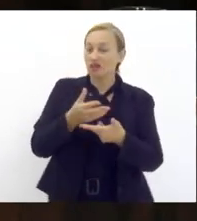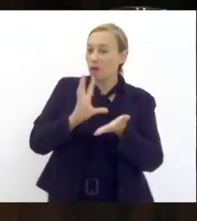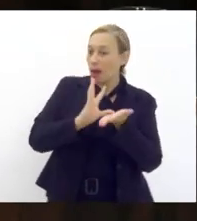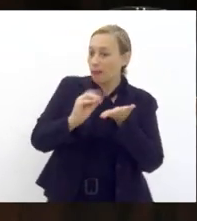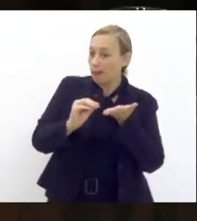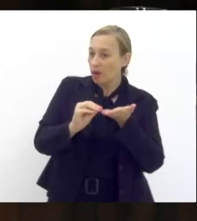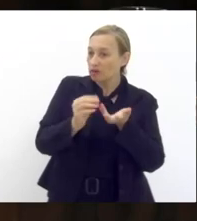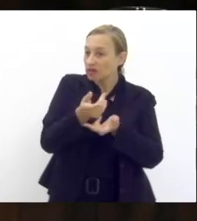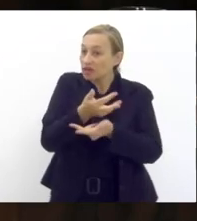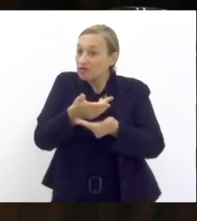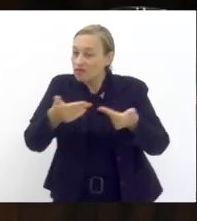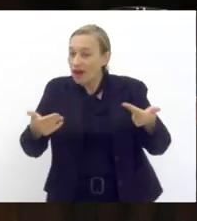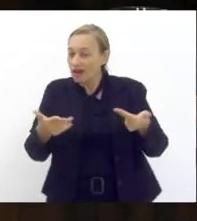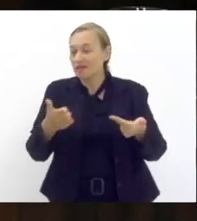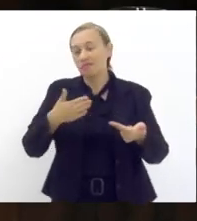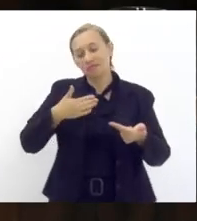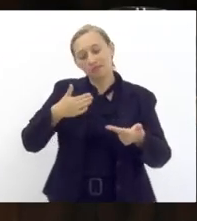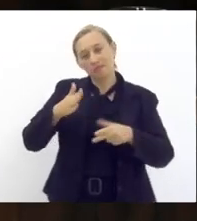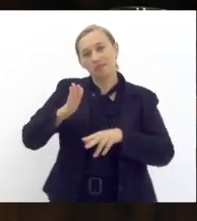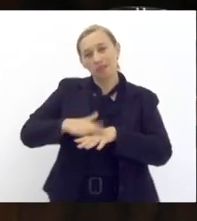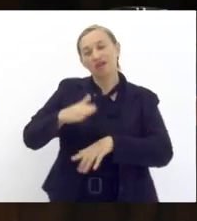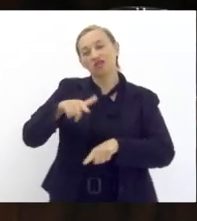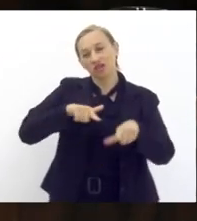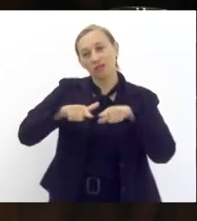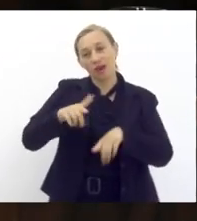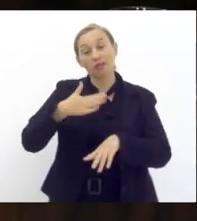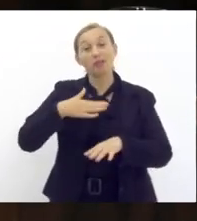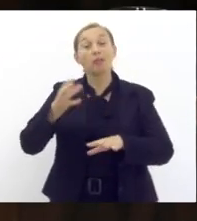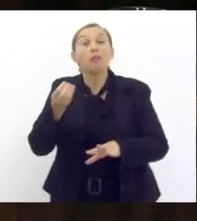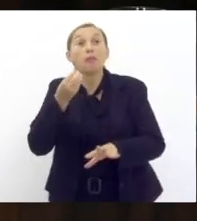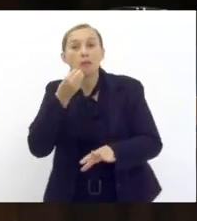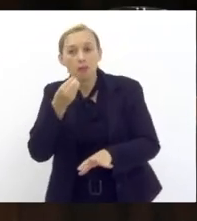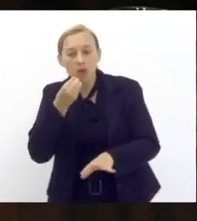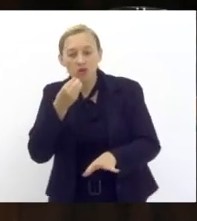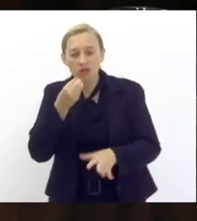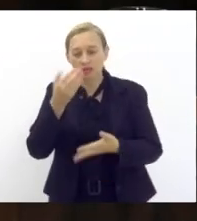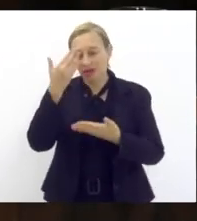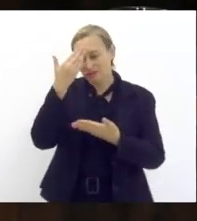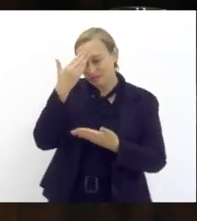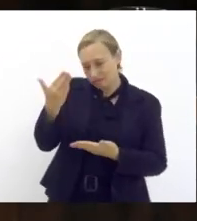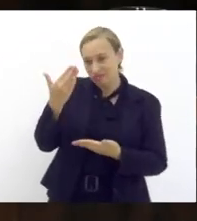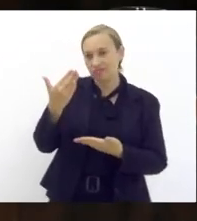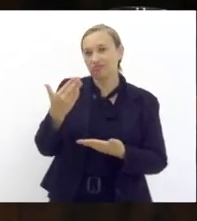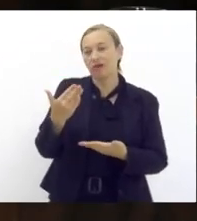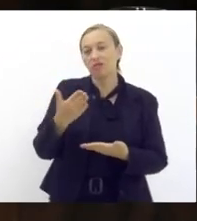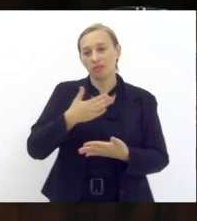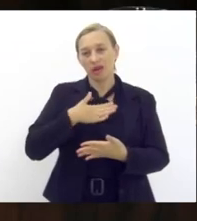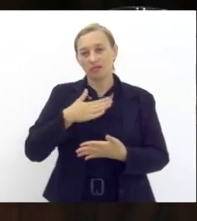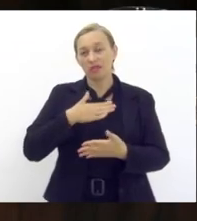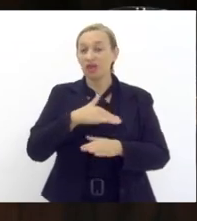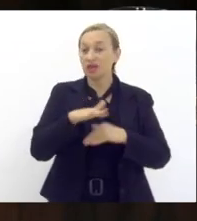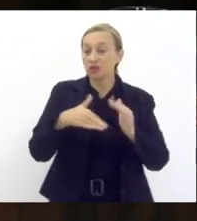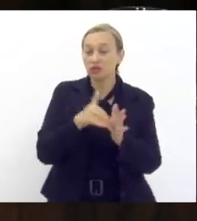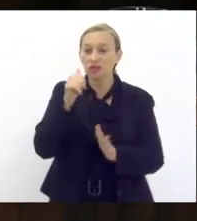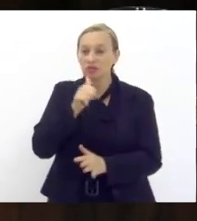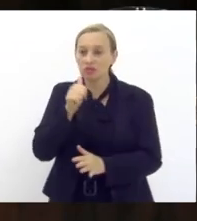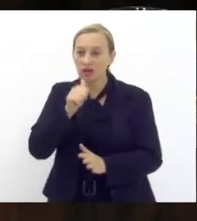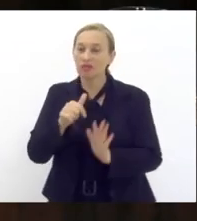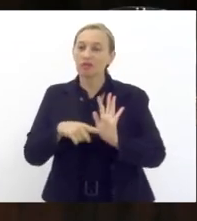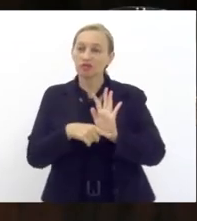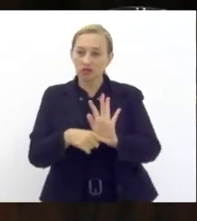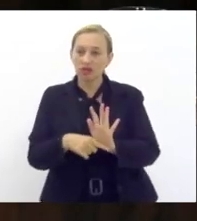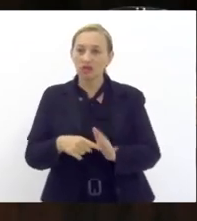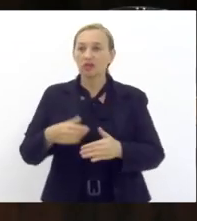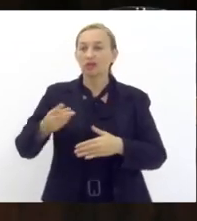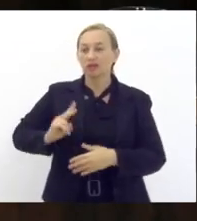mais trabalho para mim, mas quero agradecer a oportunidade que a mesa diretora concedeu a todas nós de estar dando a nossa contribuição. Vamos